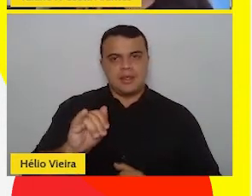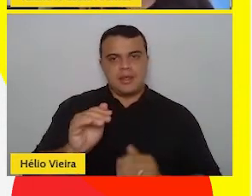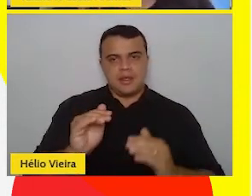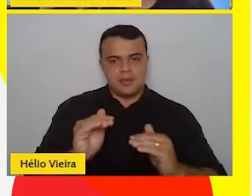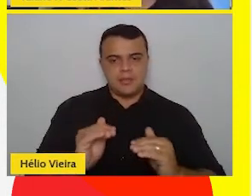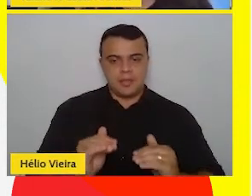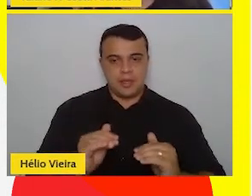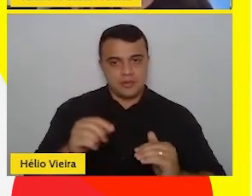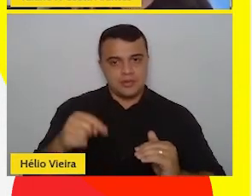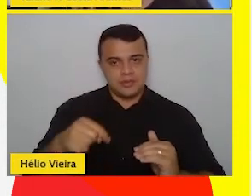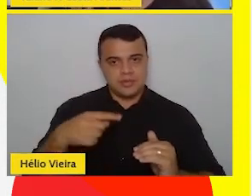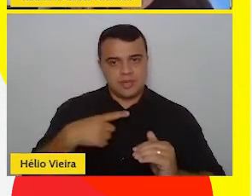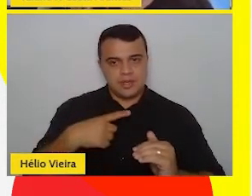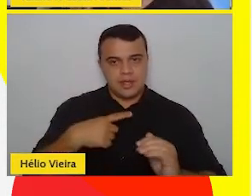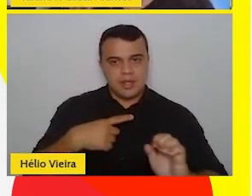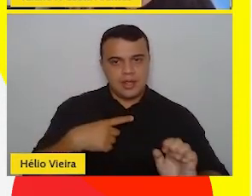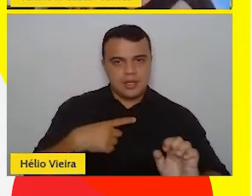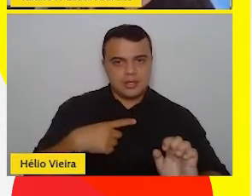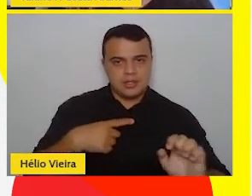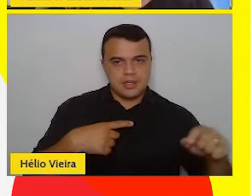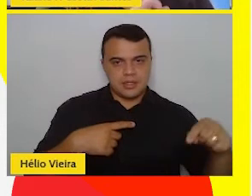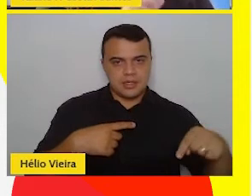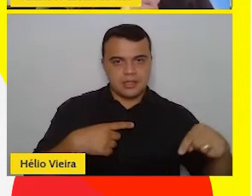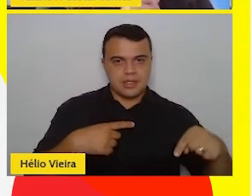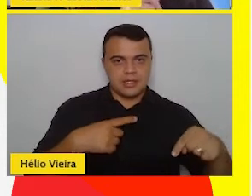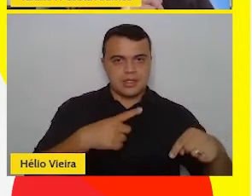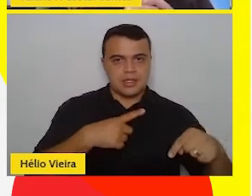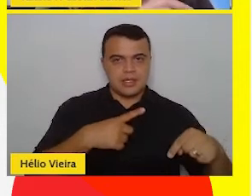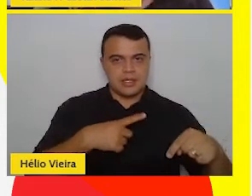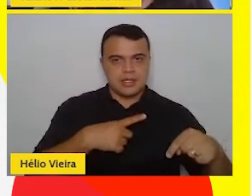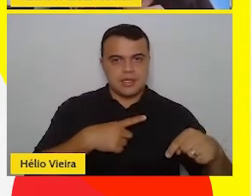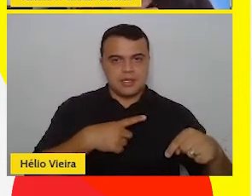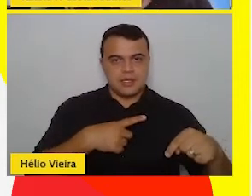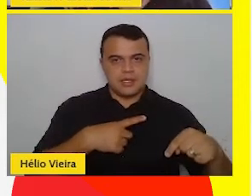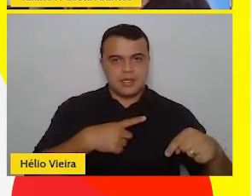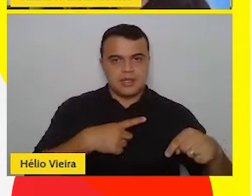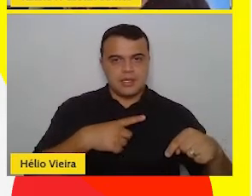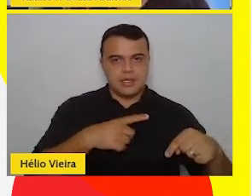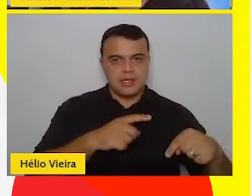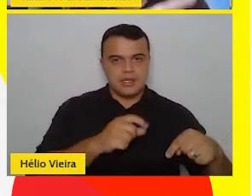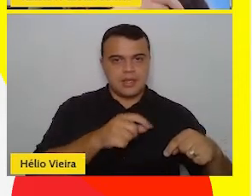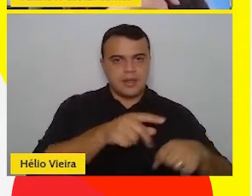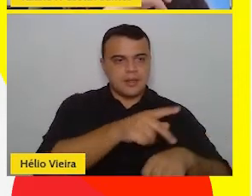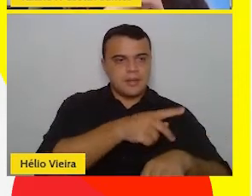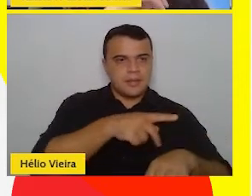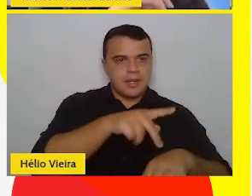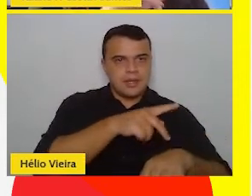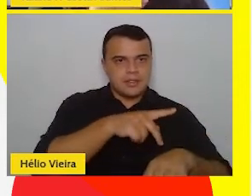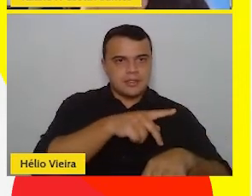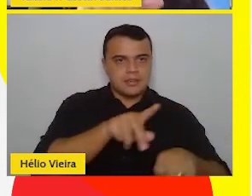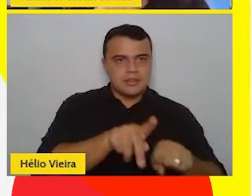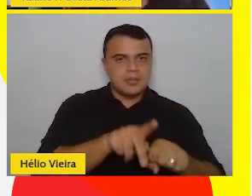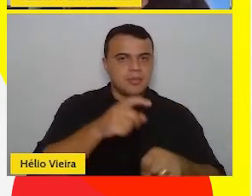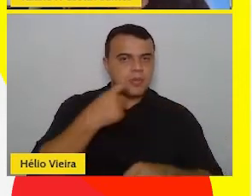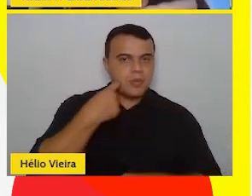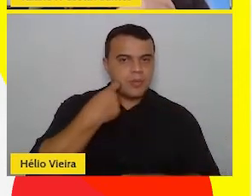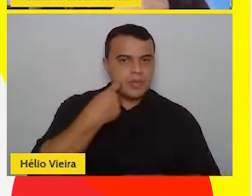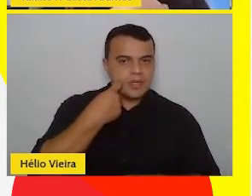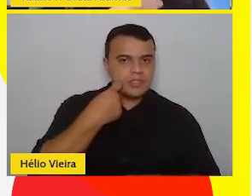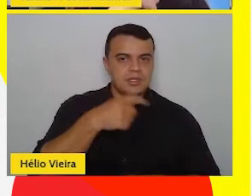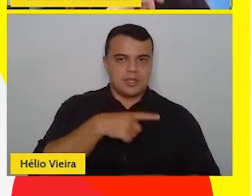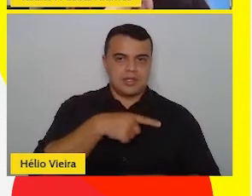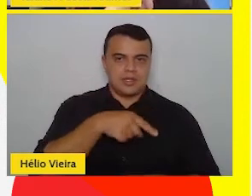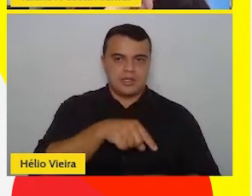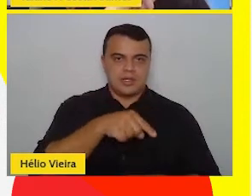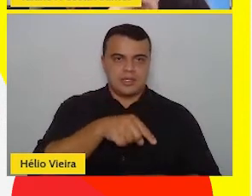Embaixo, e mais embaixo à esquerda, tem a Praça do Peixe, né, que tem